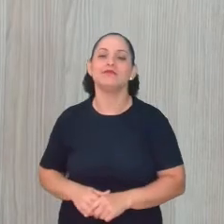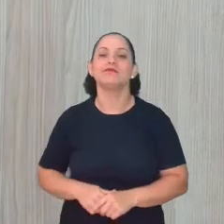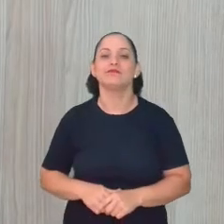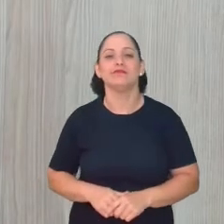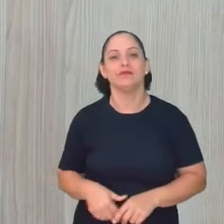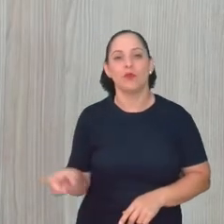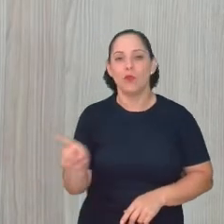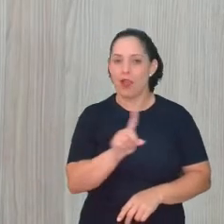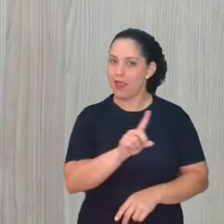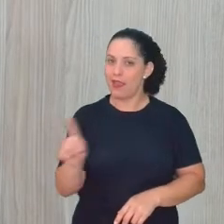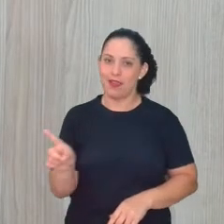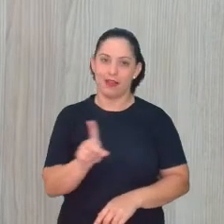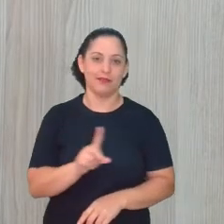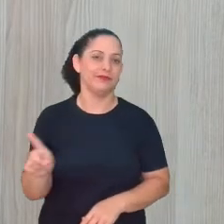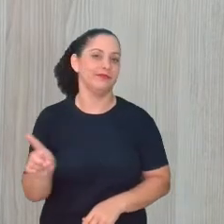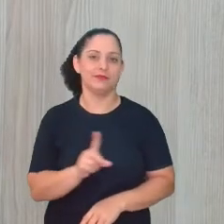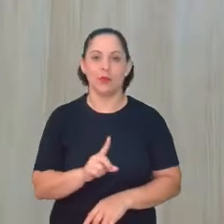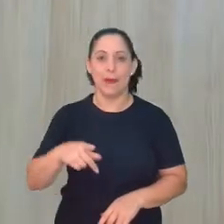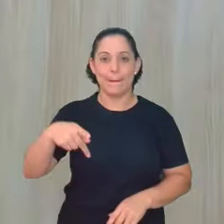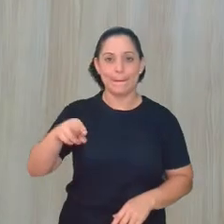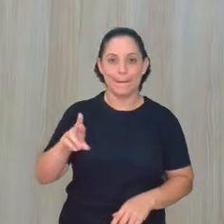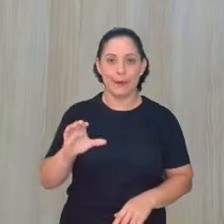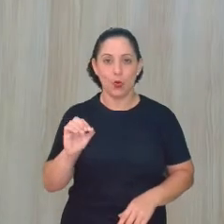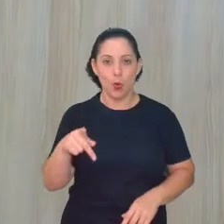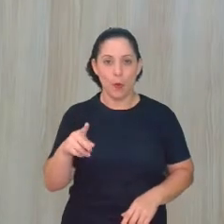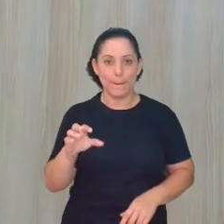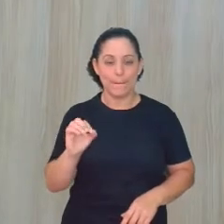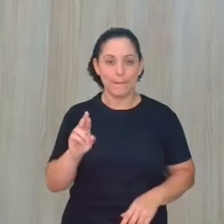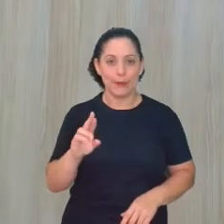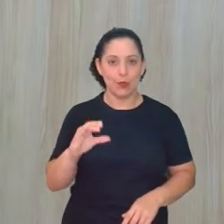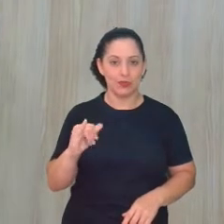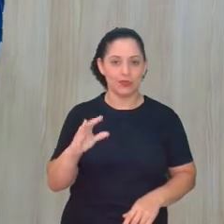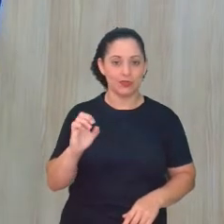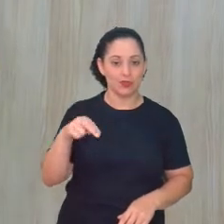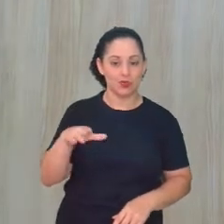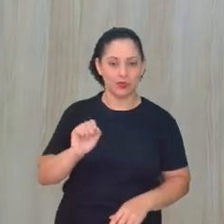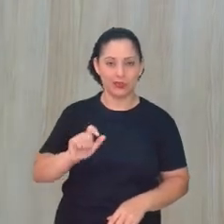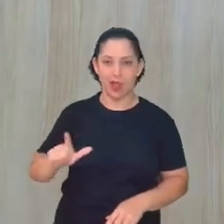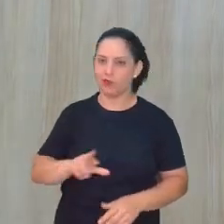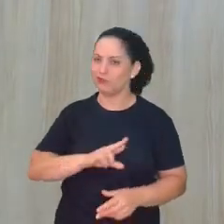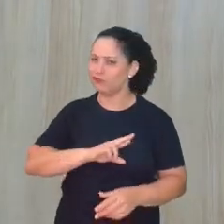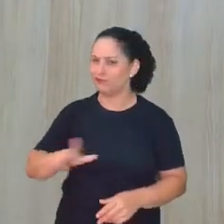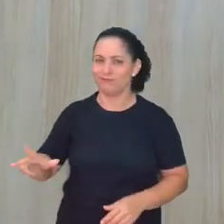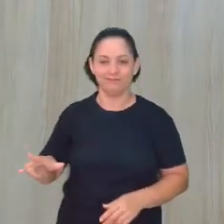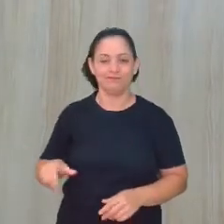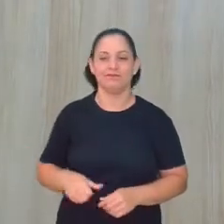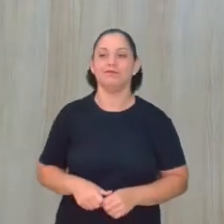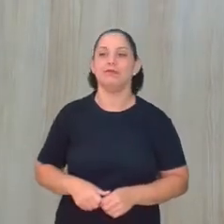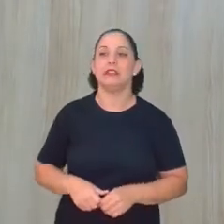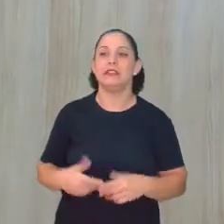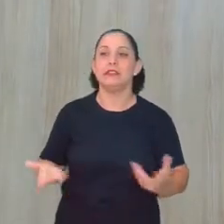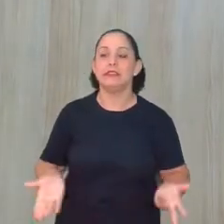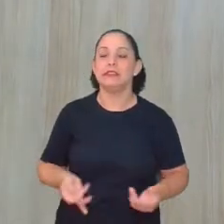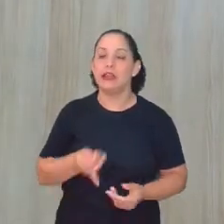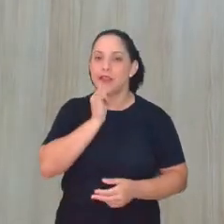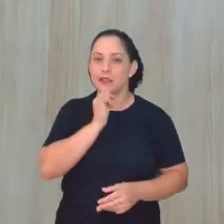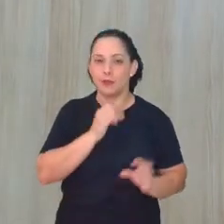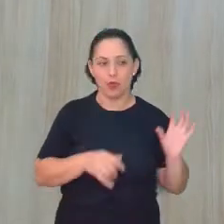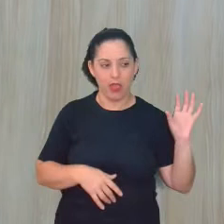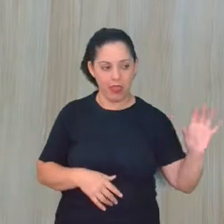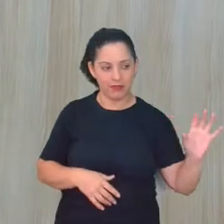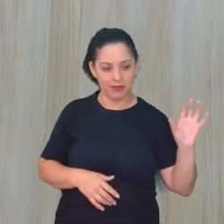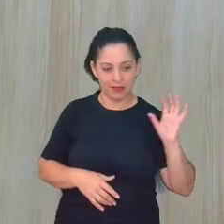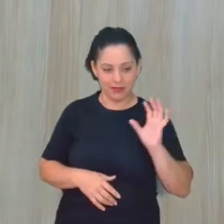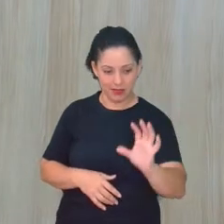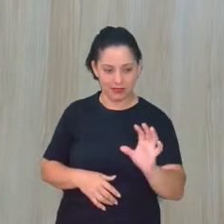é diretamente proporcional. Eita, deu errado. Se desse 2 razões iguais e